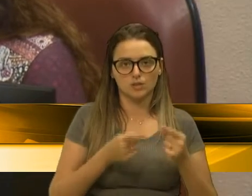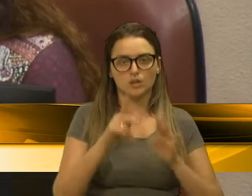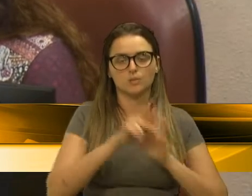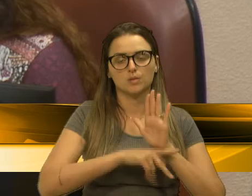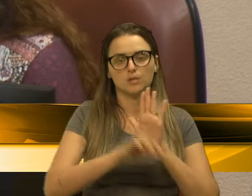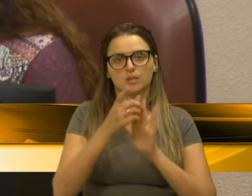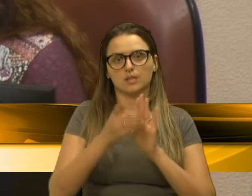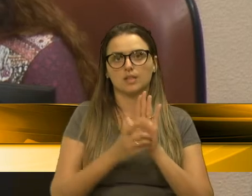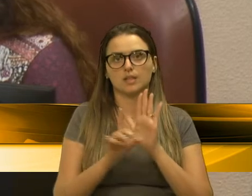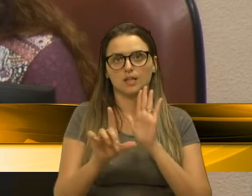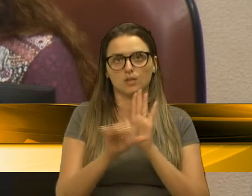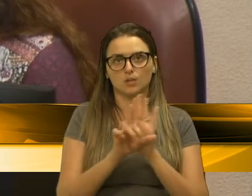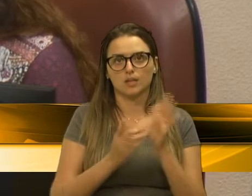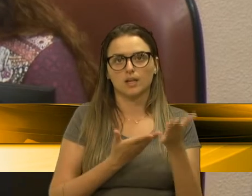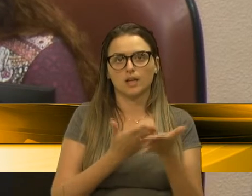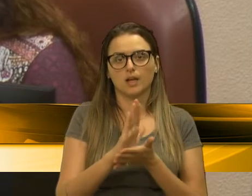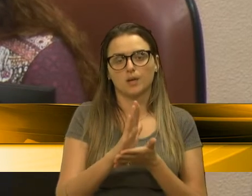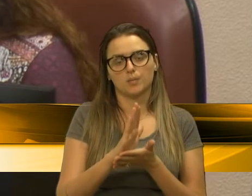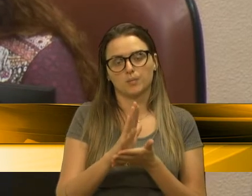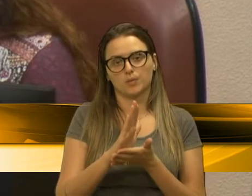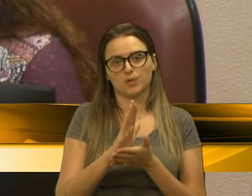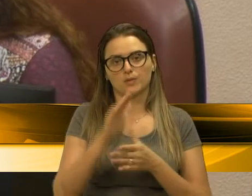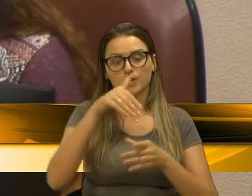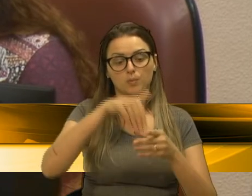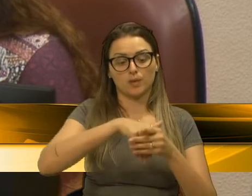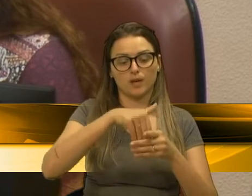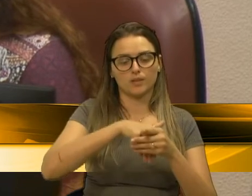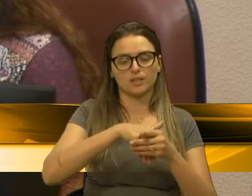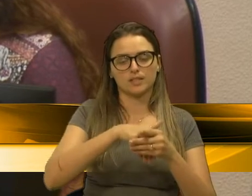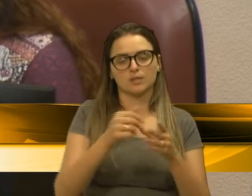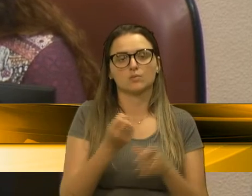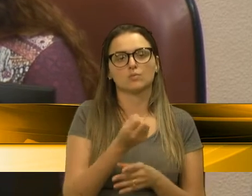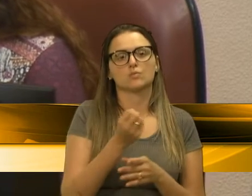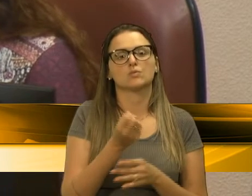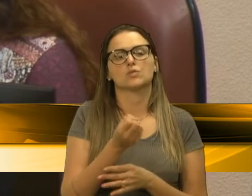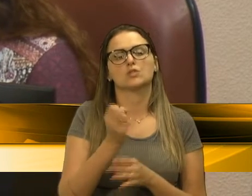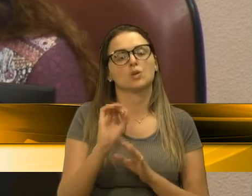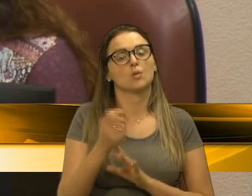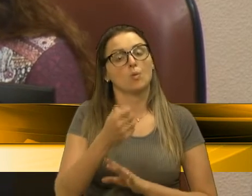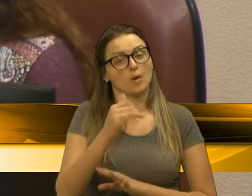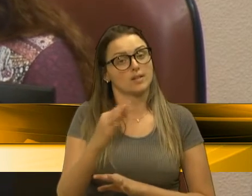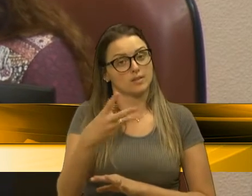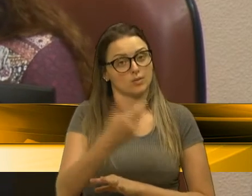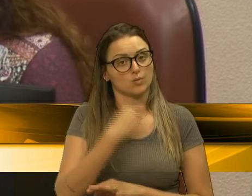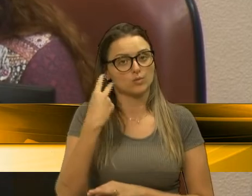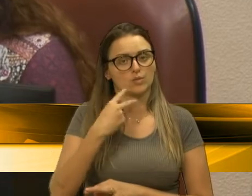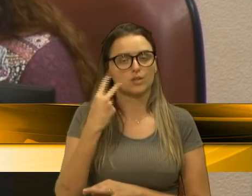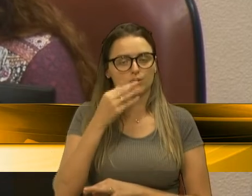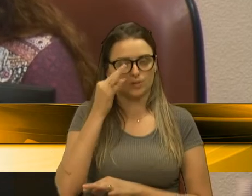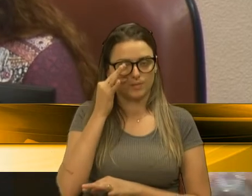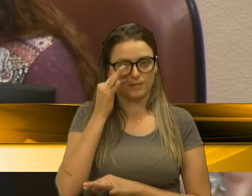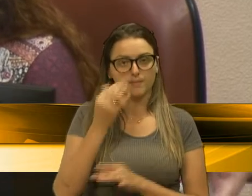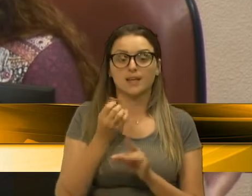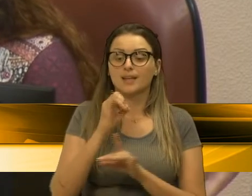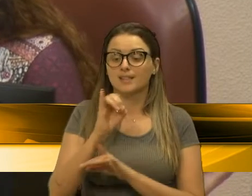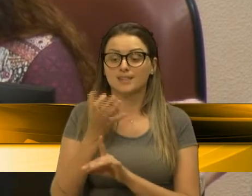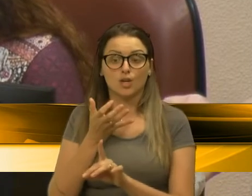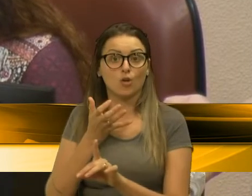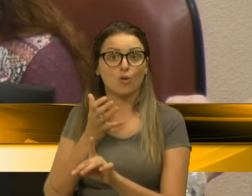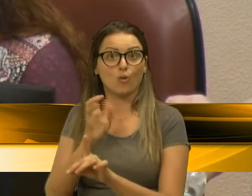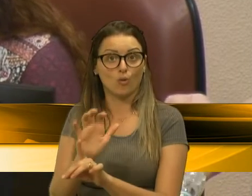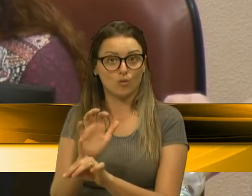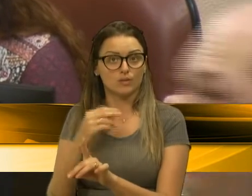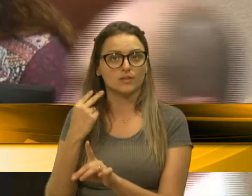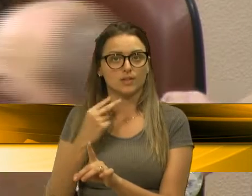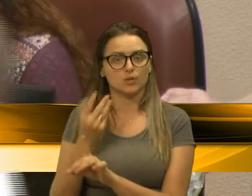decreto legislativo será aprovado mediante voto da maioria absoluta dos vereadores. A rejeição plenária